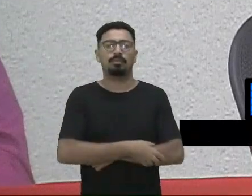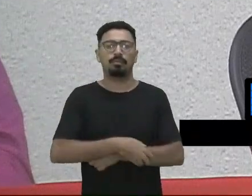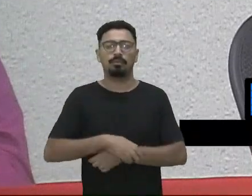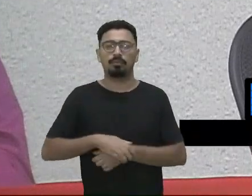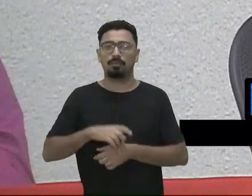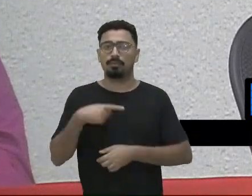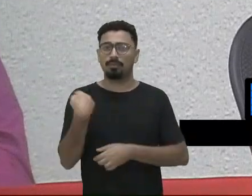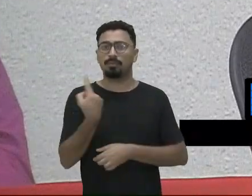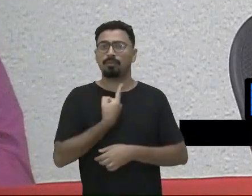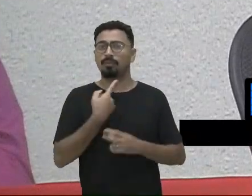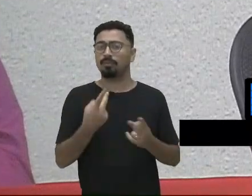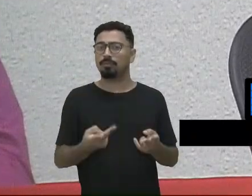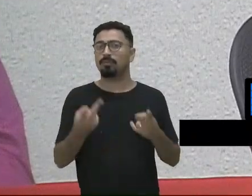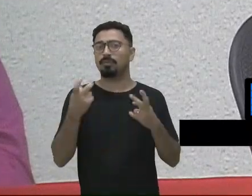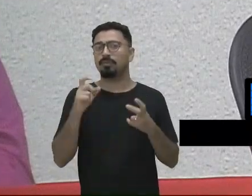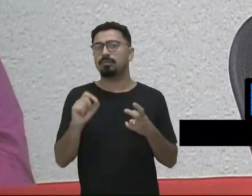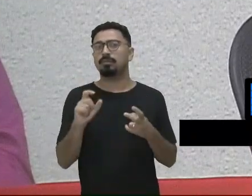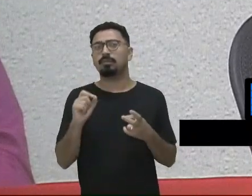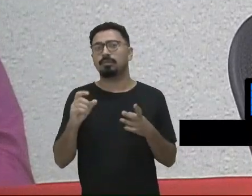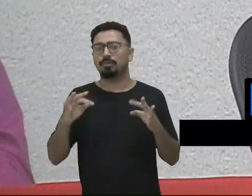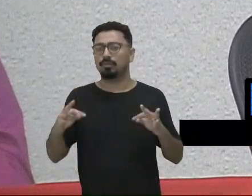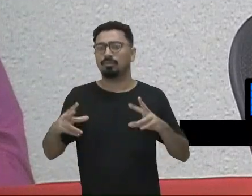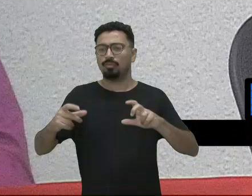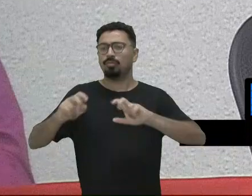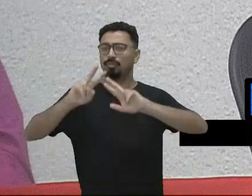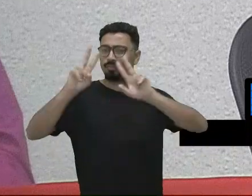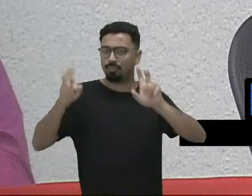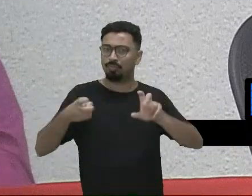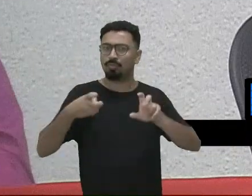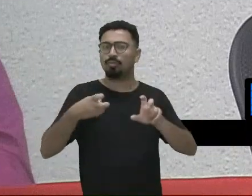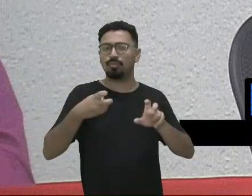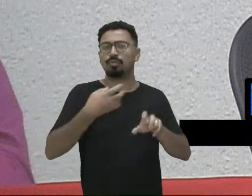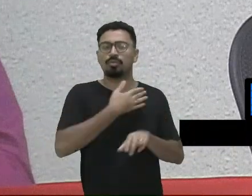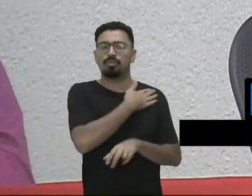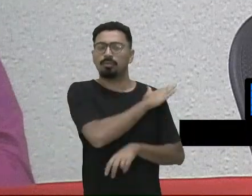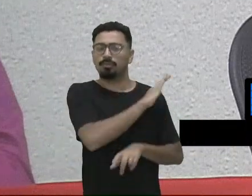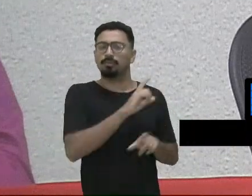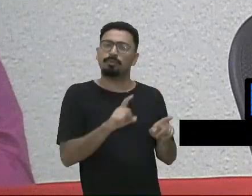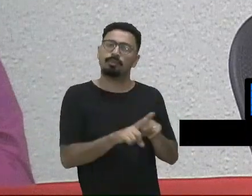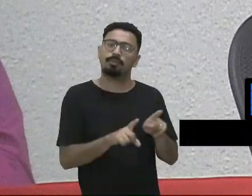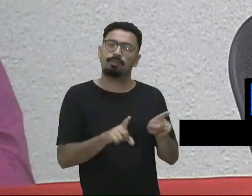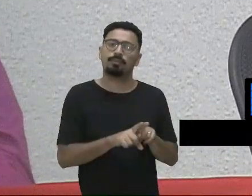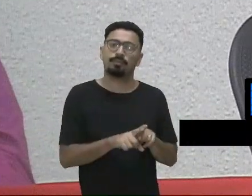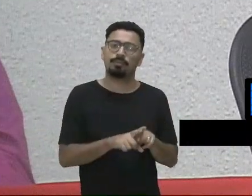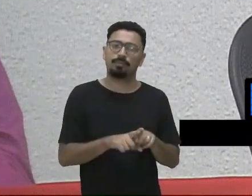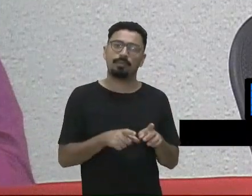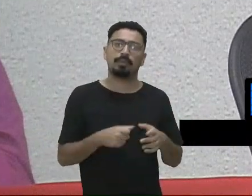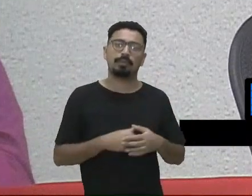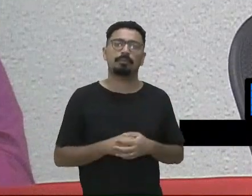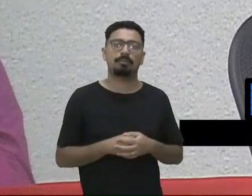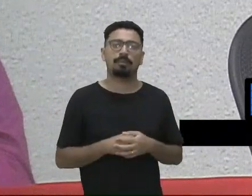gente observa todas essas questões discriminatórias, é realmente,